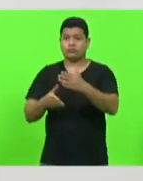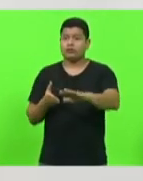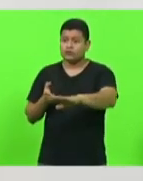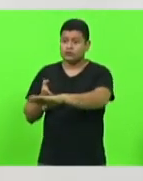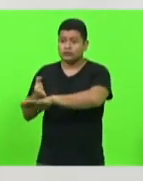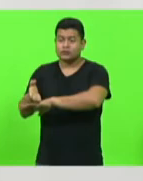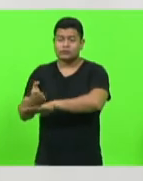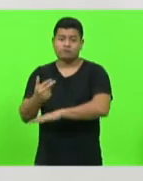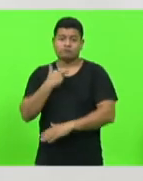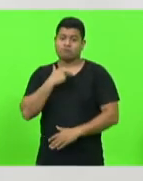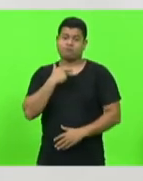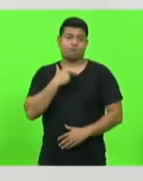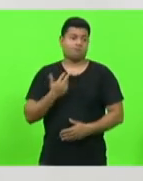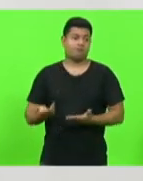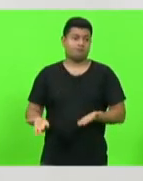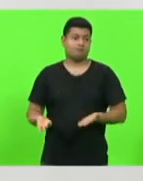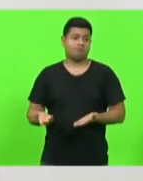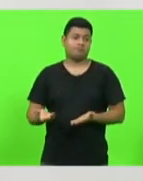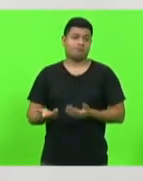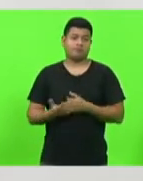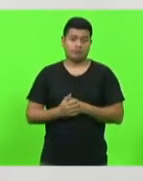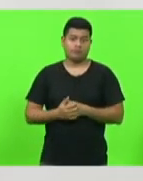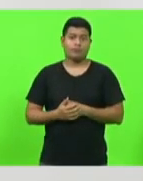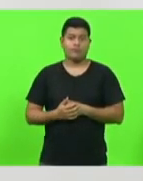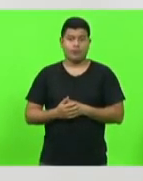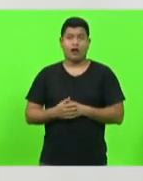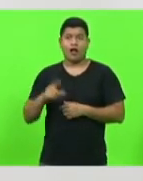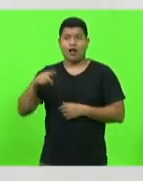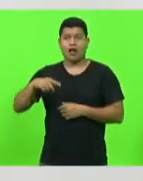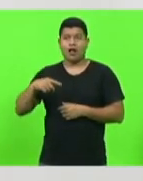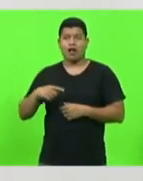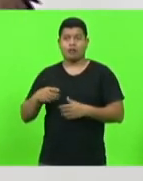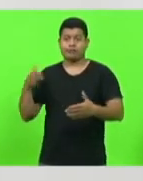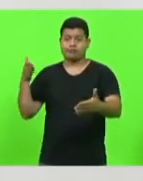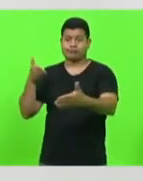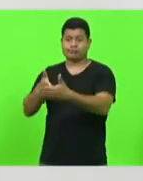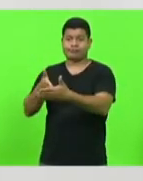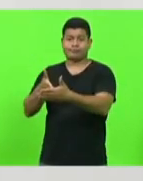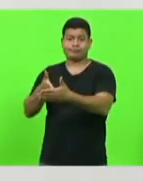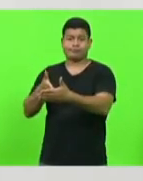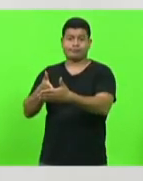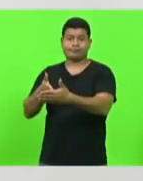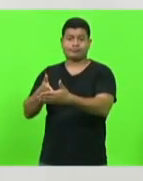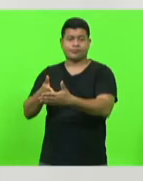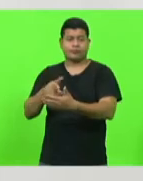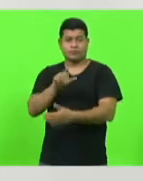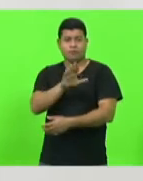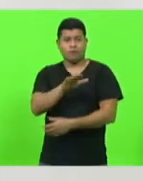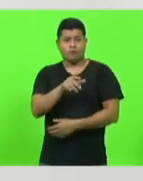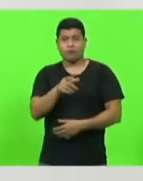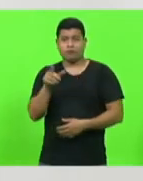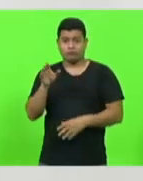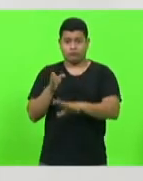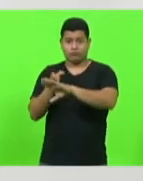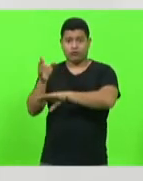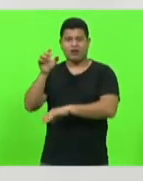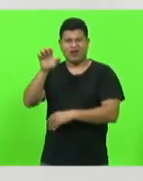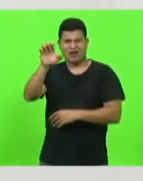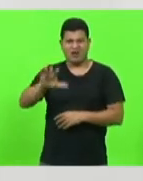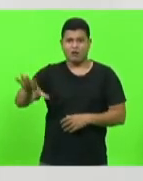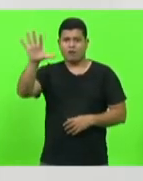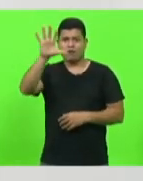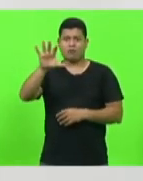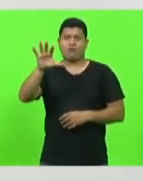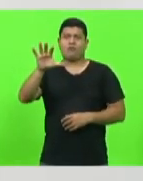lugares. Você é impedido. É considerado um cidadão de segunda classe, não entre. Pega na Europa, onde eles